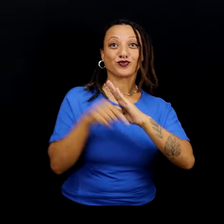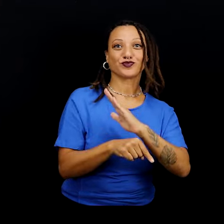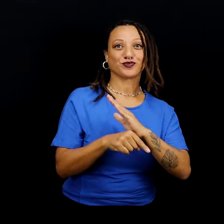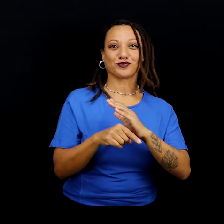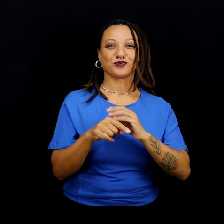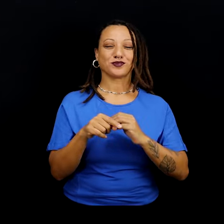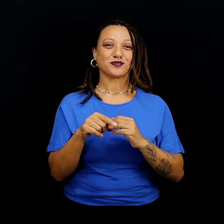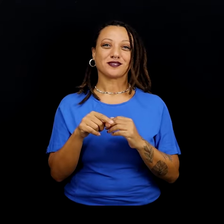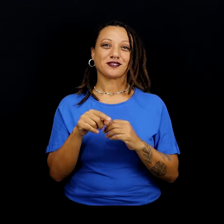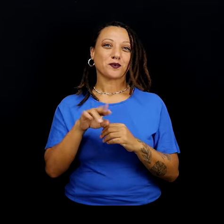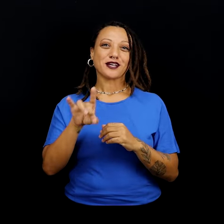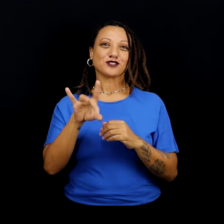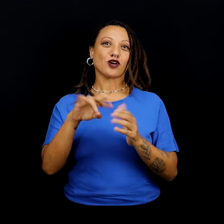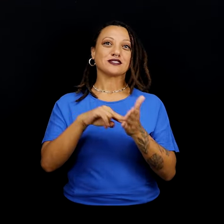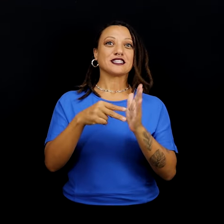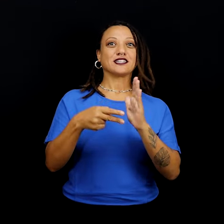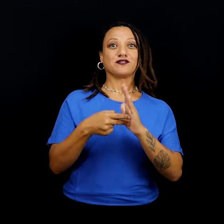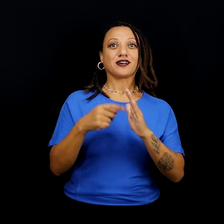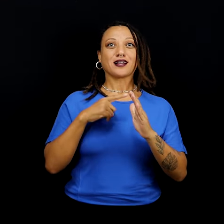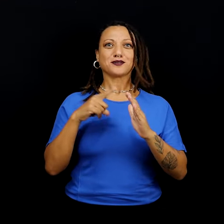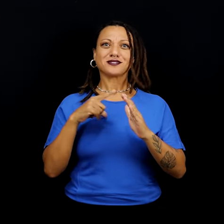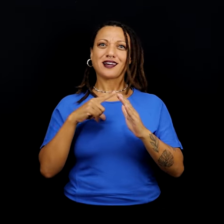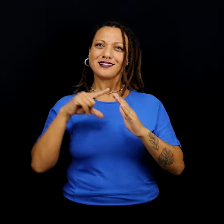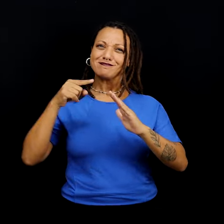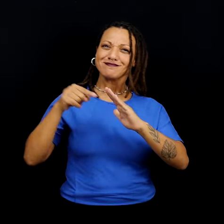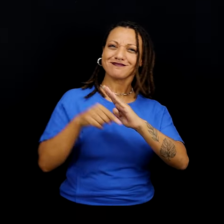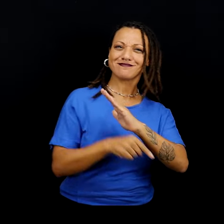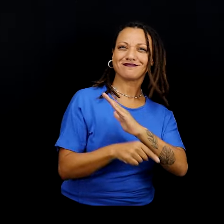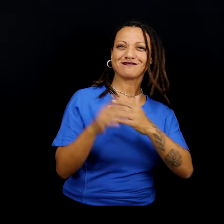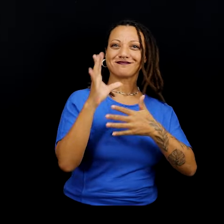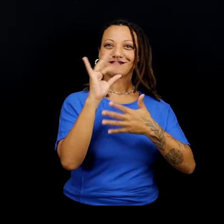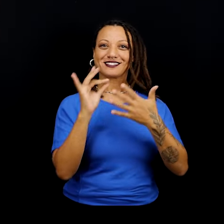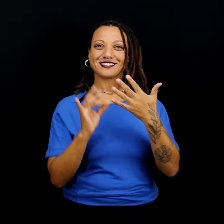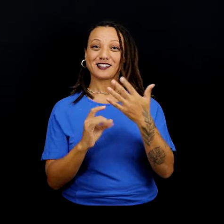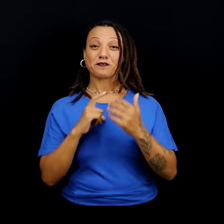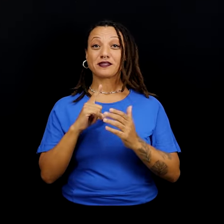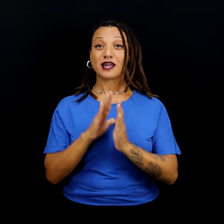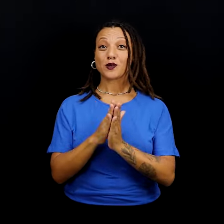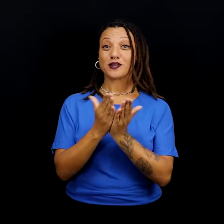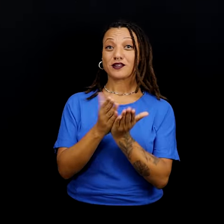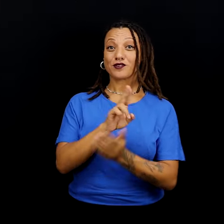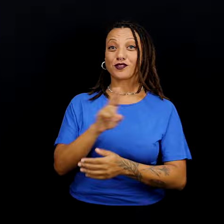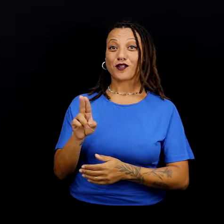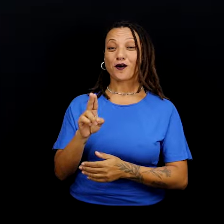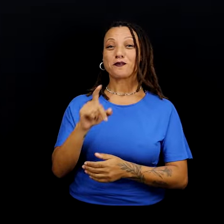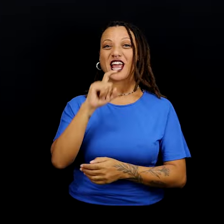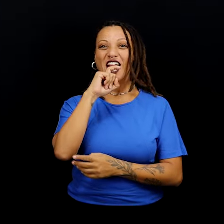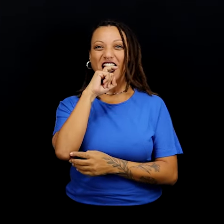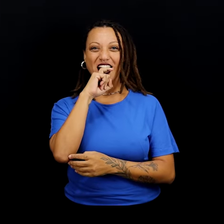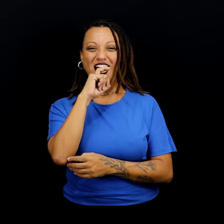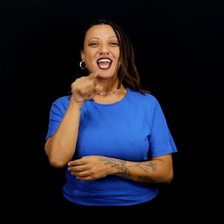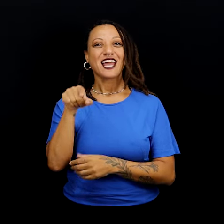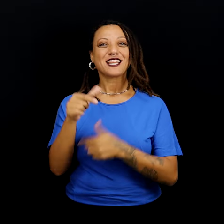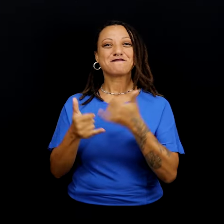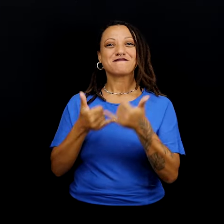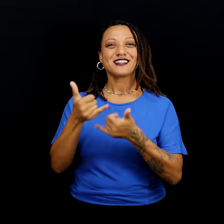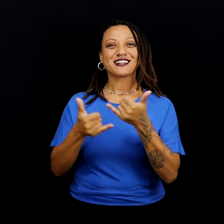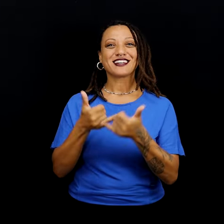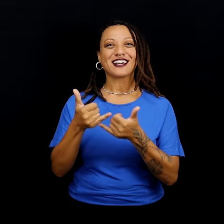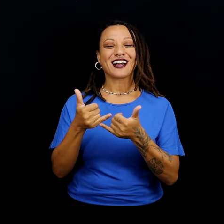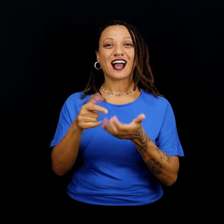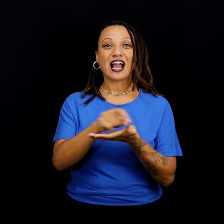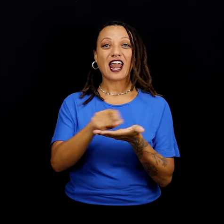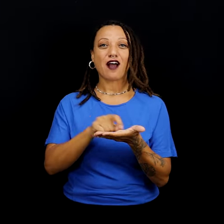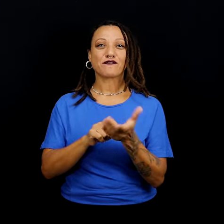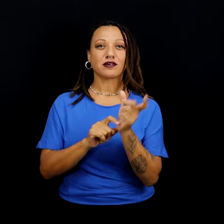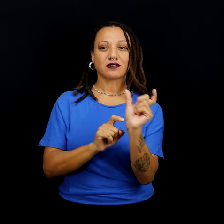além do significado. Ele tem até um livro chamado Inveja, onde ele brinca muito